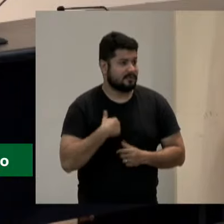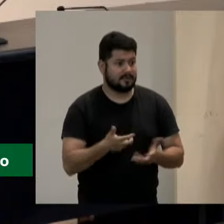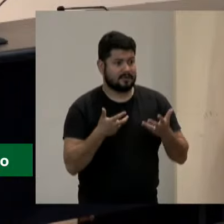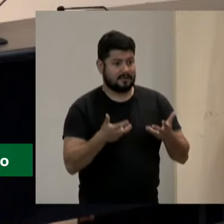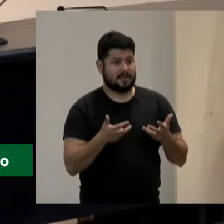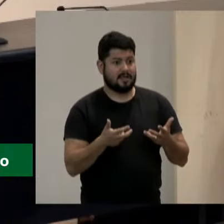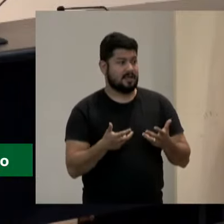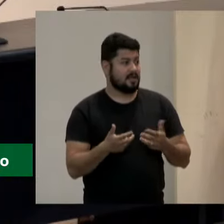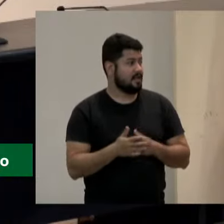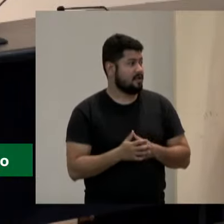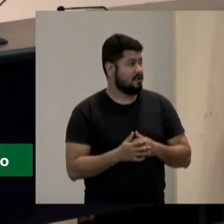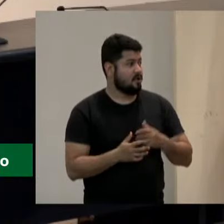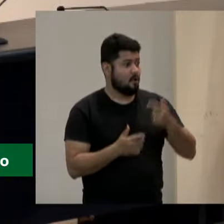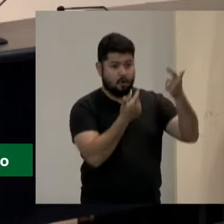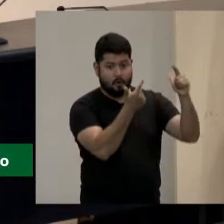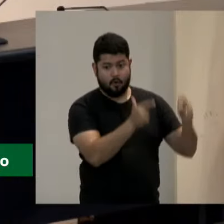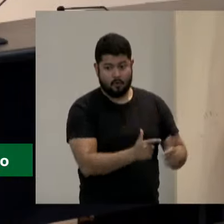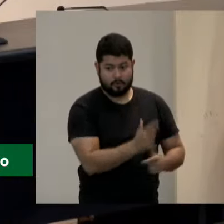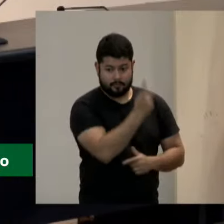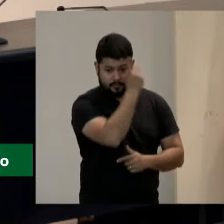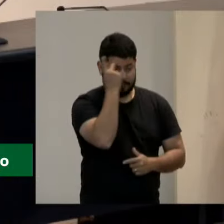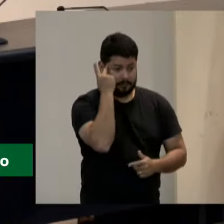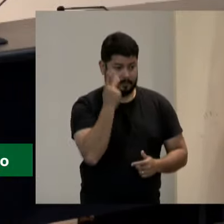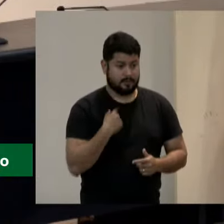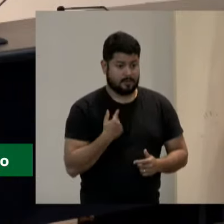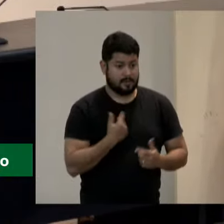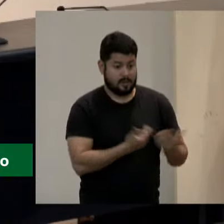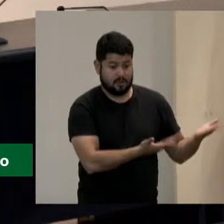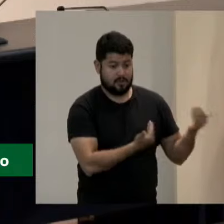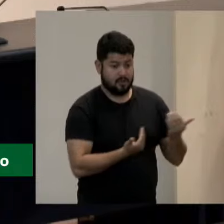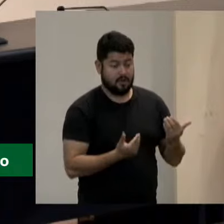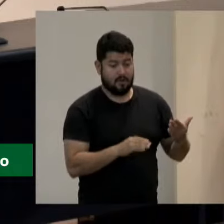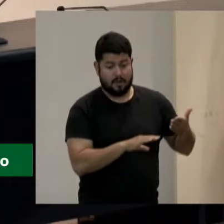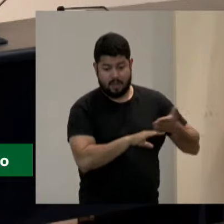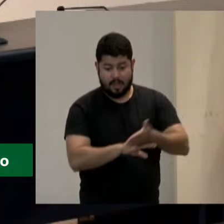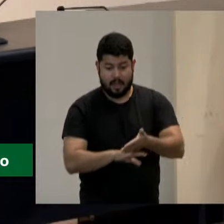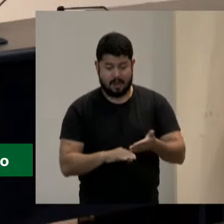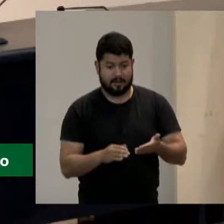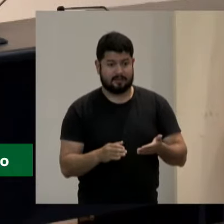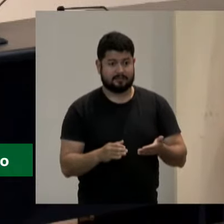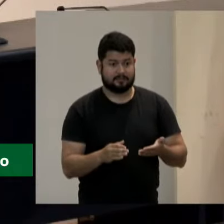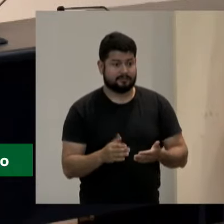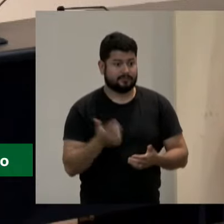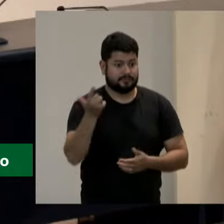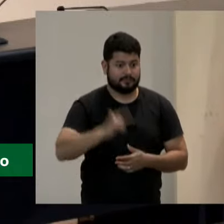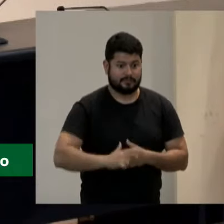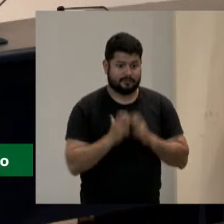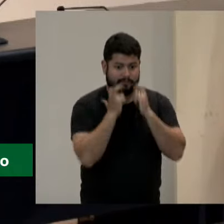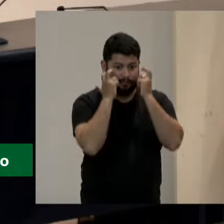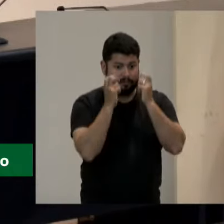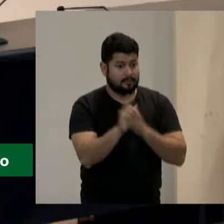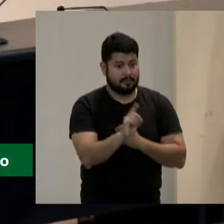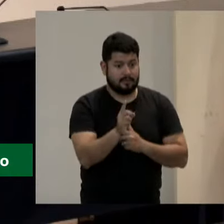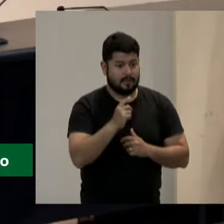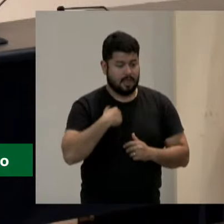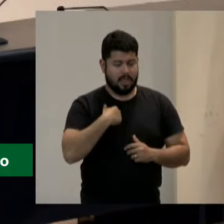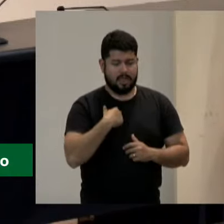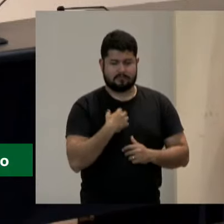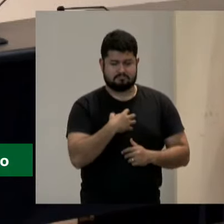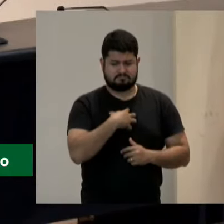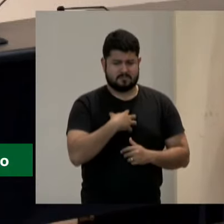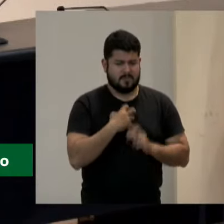Eu não quero é que outras pessoas que estão vindo, que são mais jovens, que não passem por esse constrangimento. Mas para mim não é nenhum